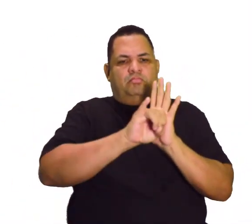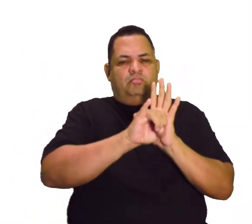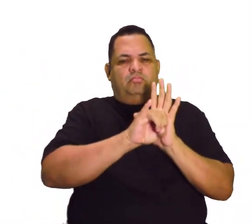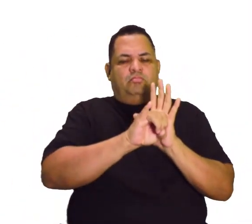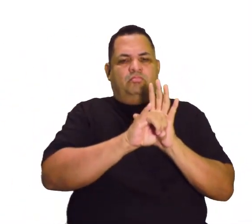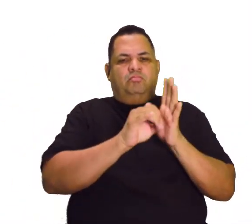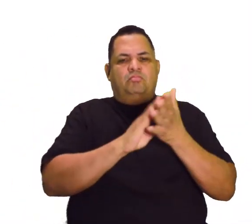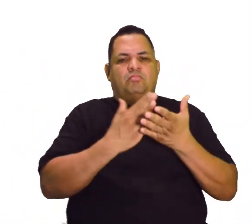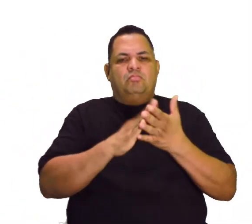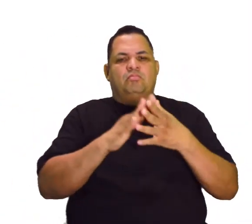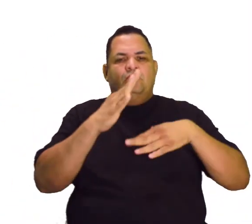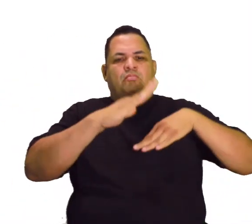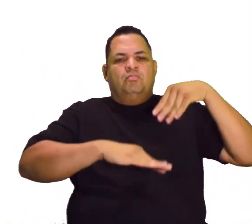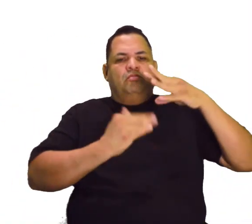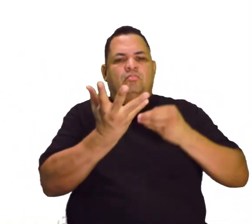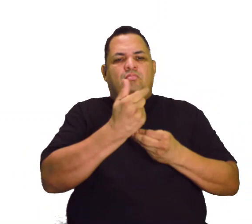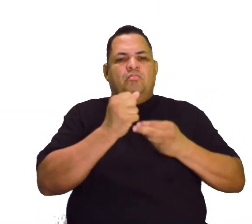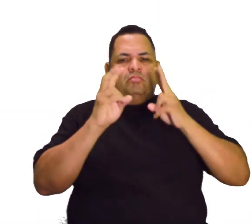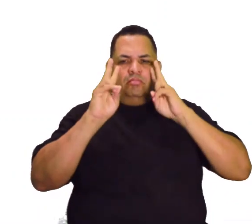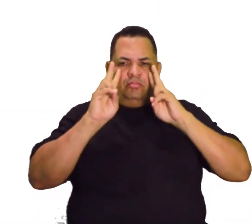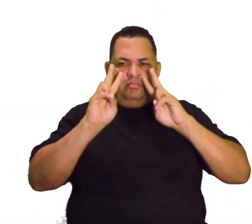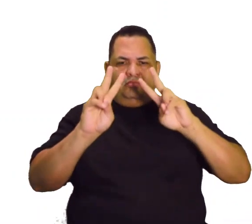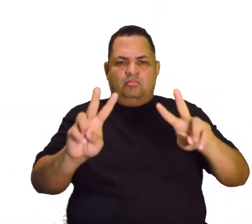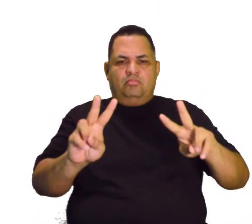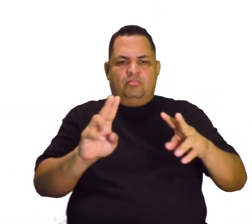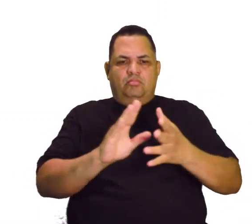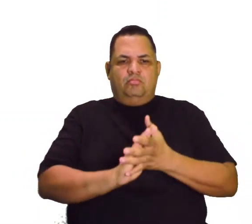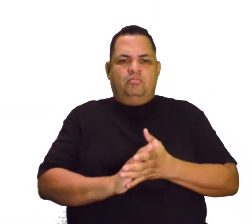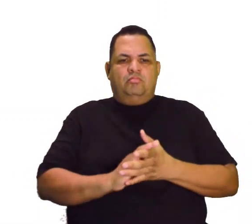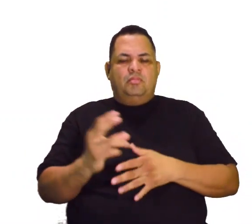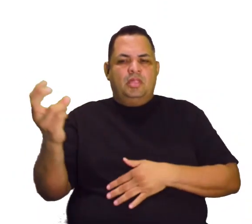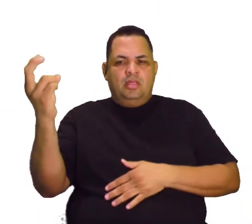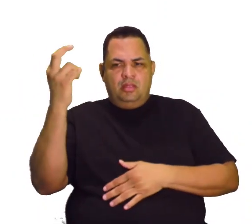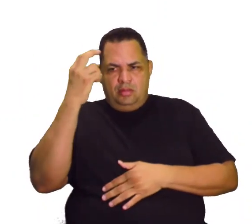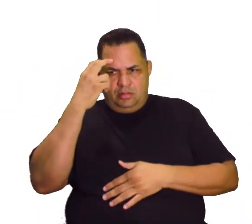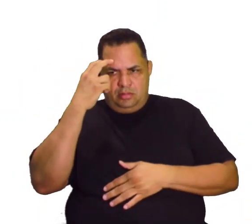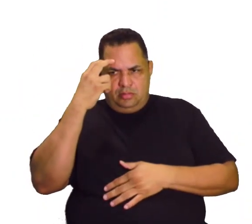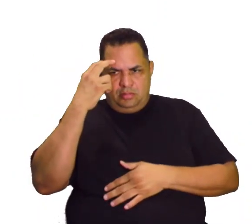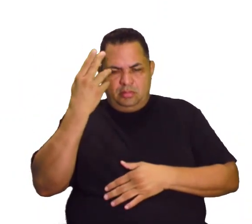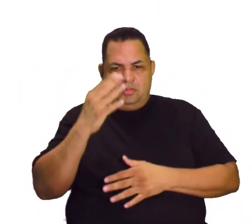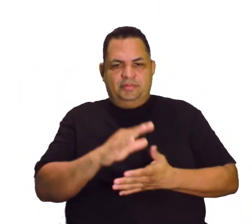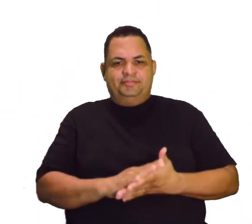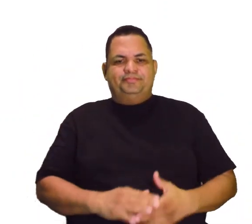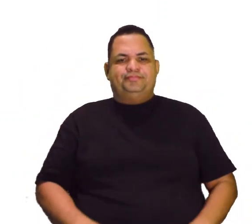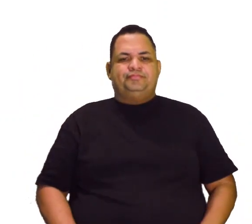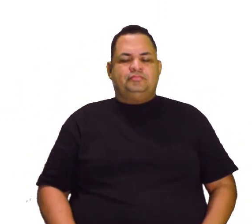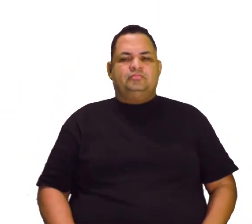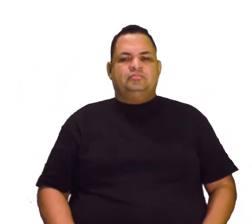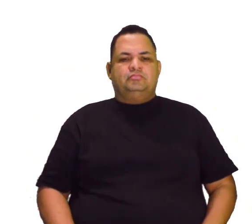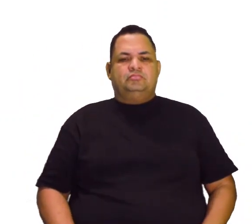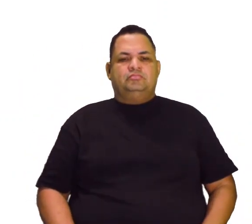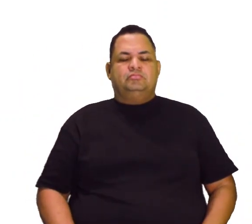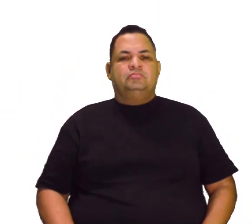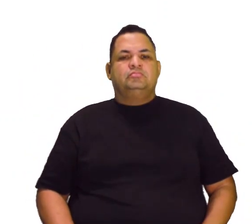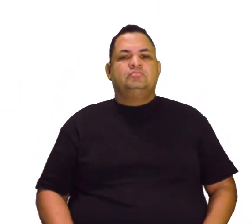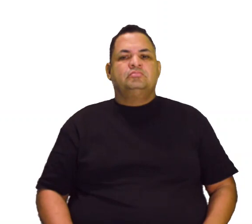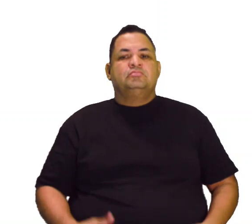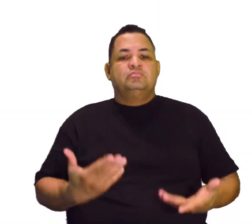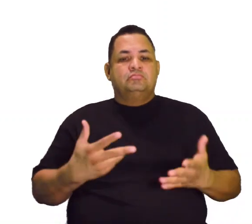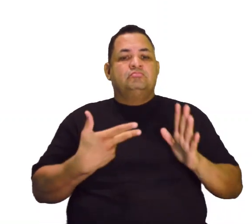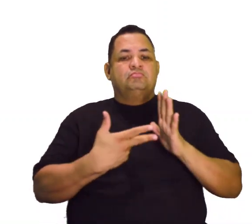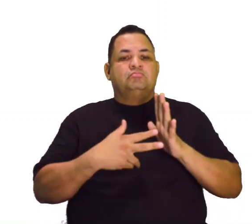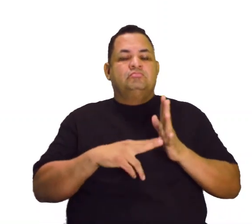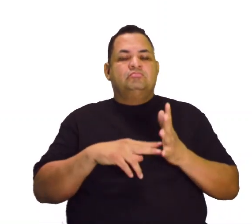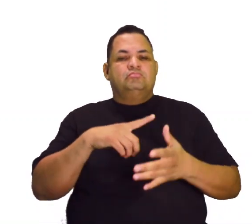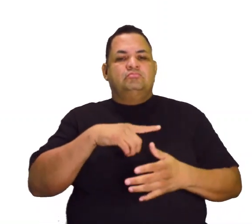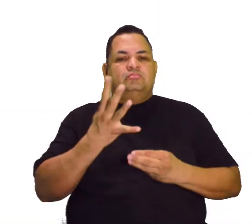artista, da visão dela, né, sobre a cultura, então é considerado arte. E nesse sentido